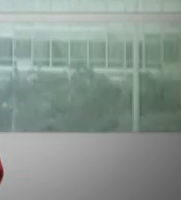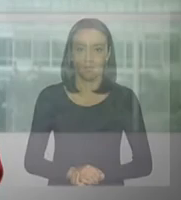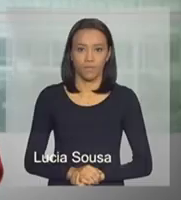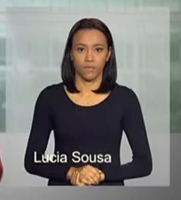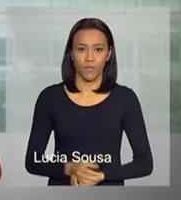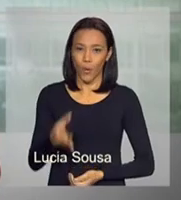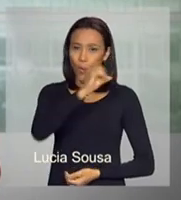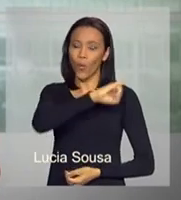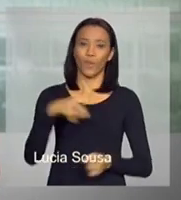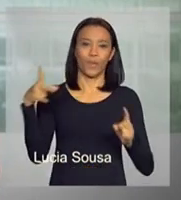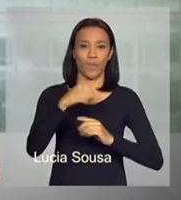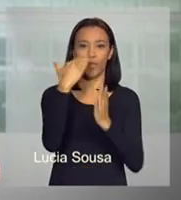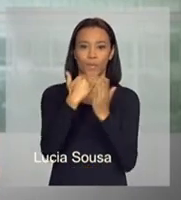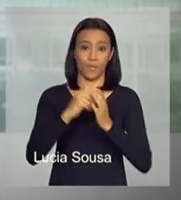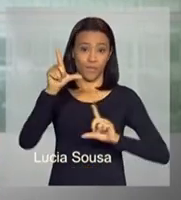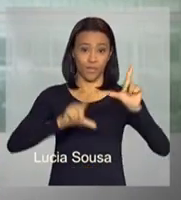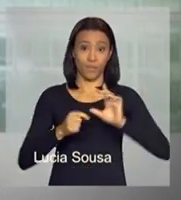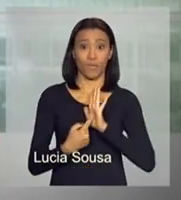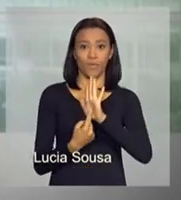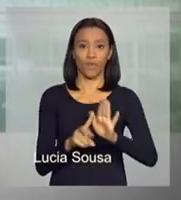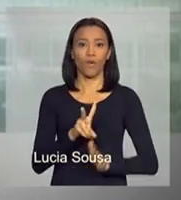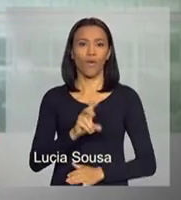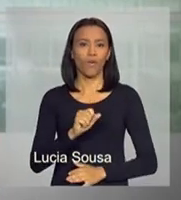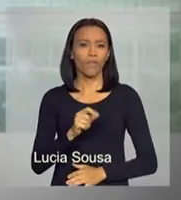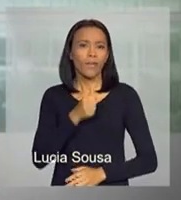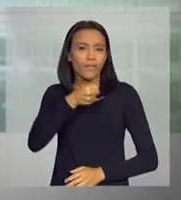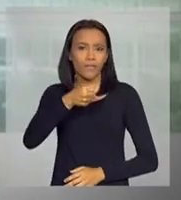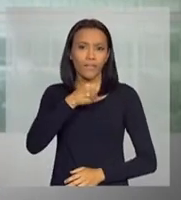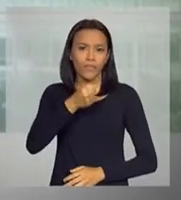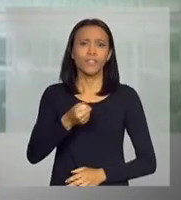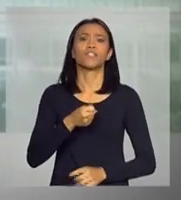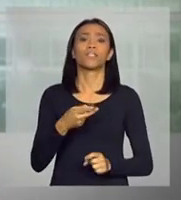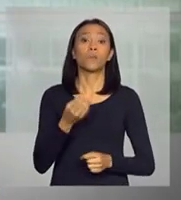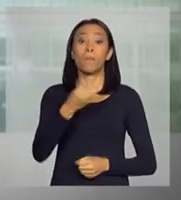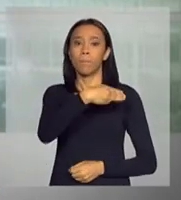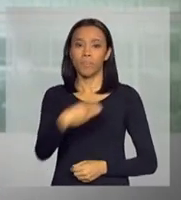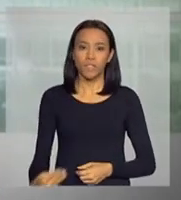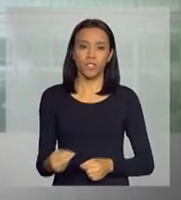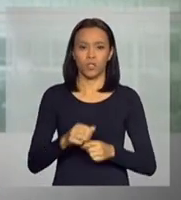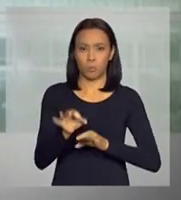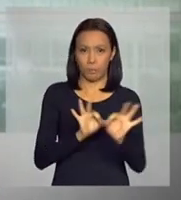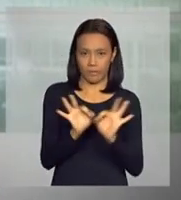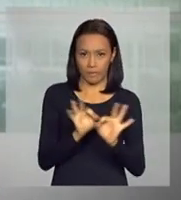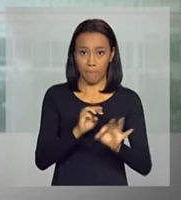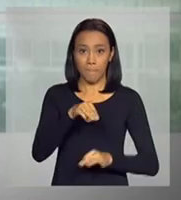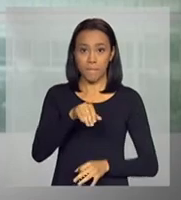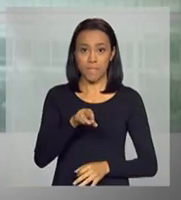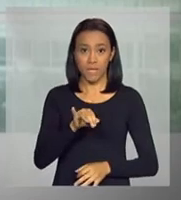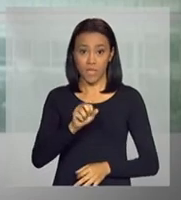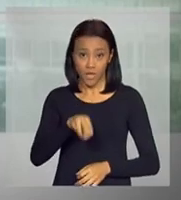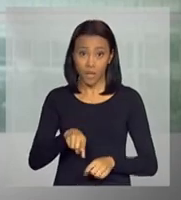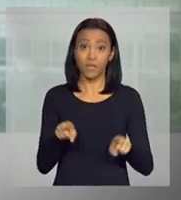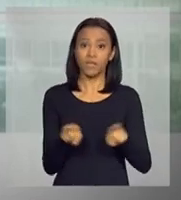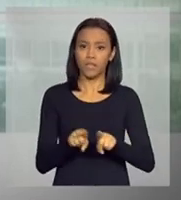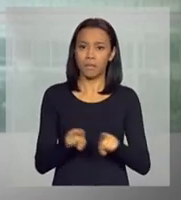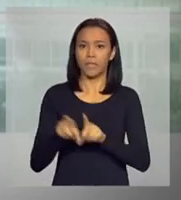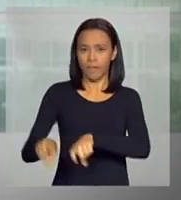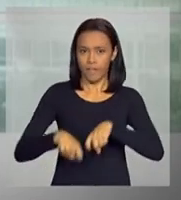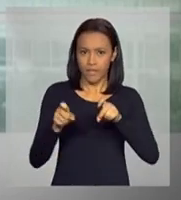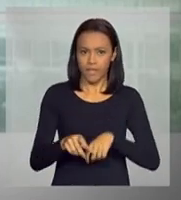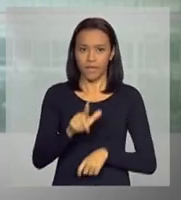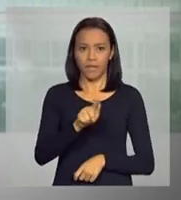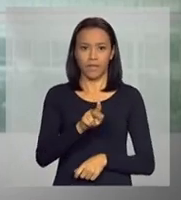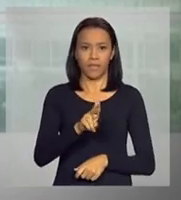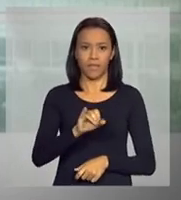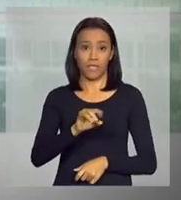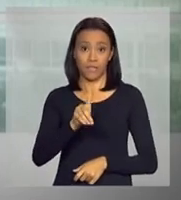Olá interrompemos a programação para transmitir ao vivo a entrevista coletiva com os ministros do planejamento Miriam Belchior e da